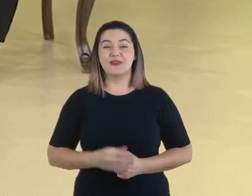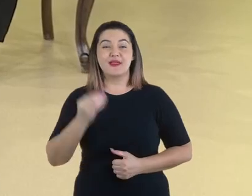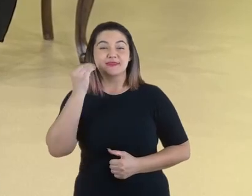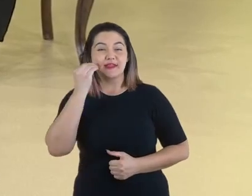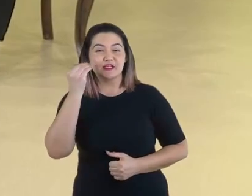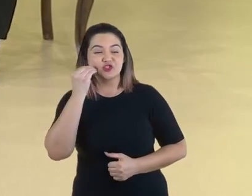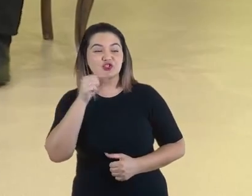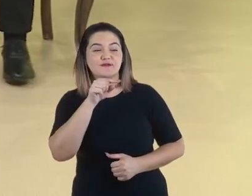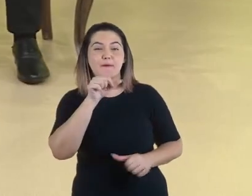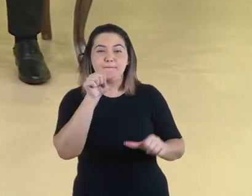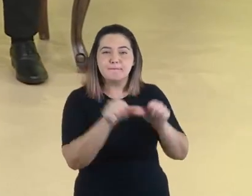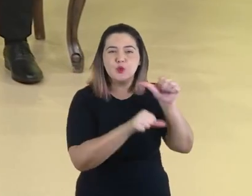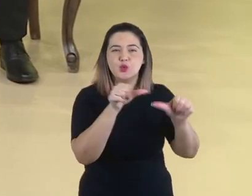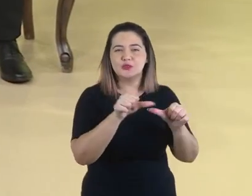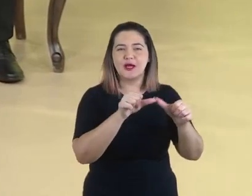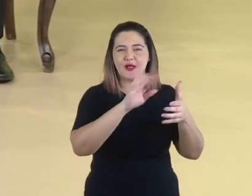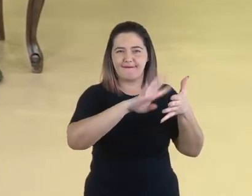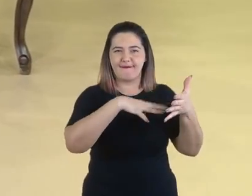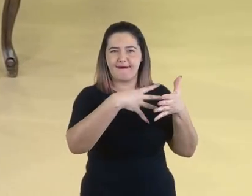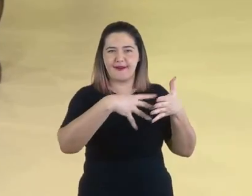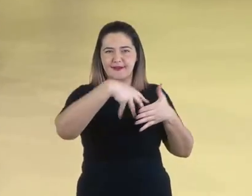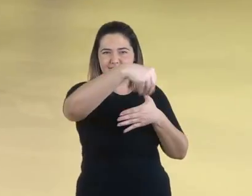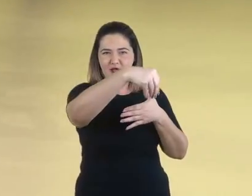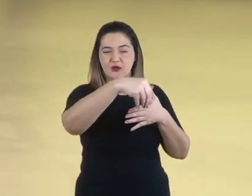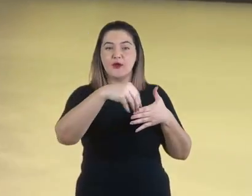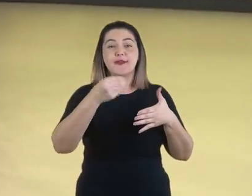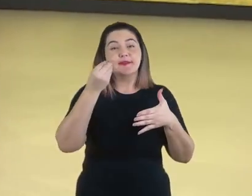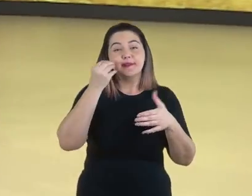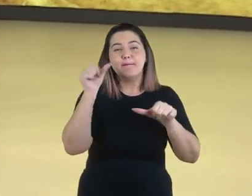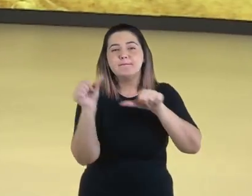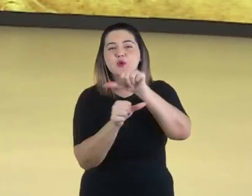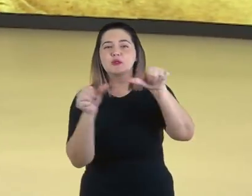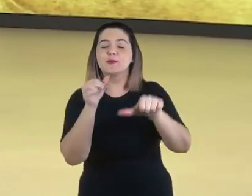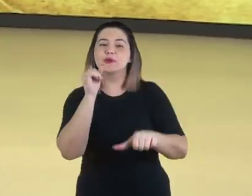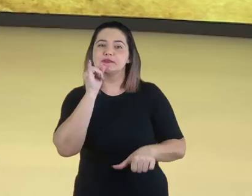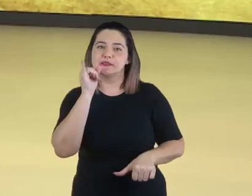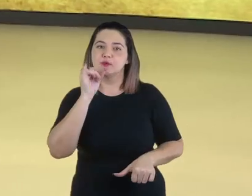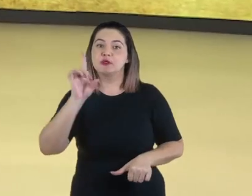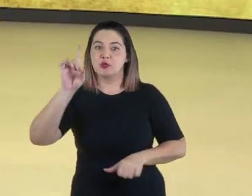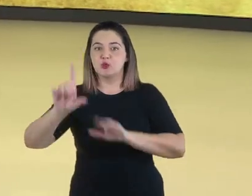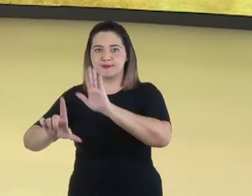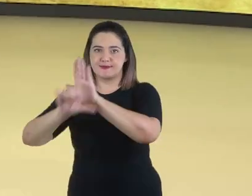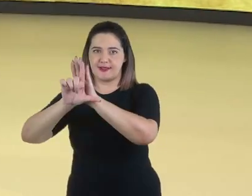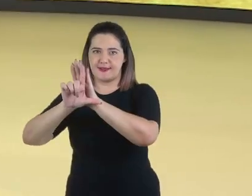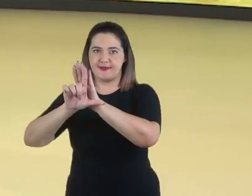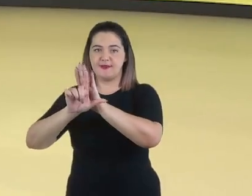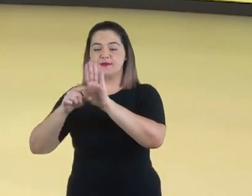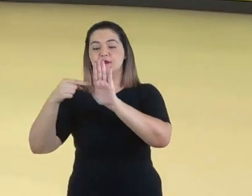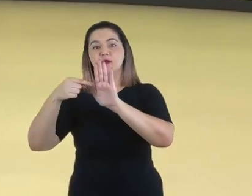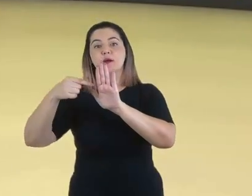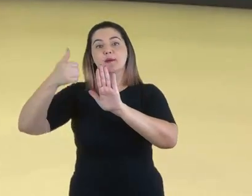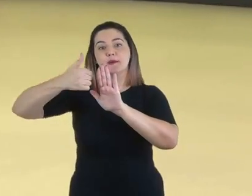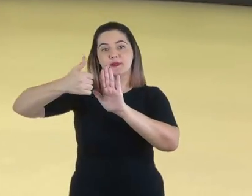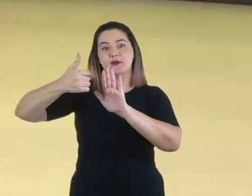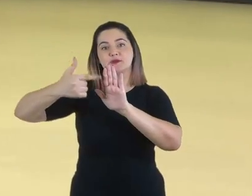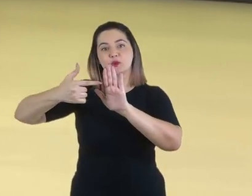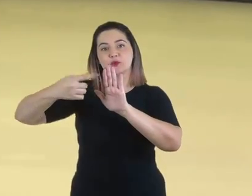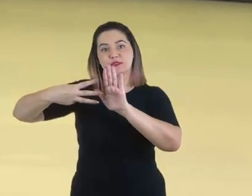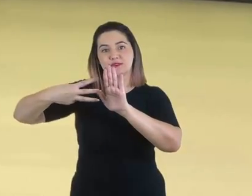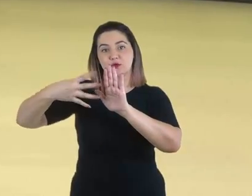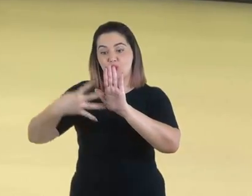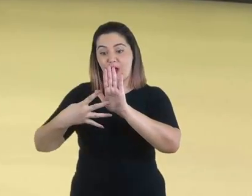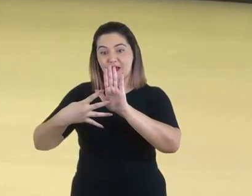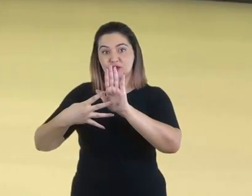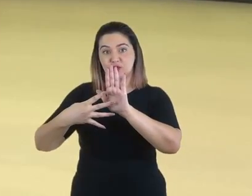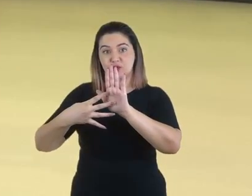das obrigações da lei de Deus, especialmente do quarto mandamento, aquele que manda santificar o sétimo dia, está claro porque eles